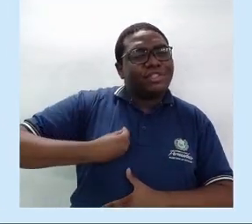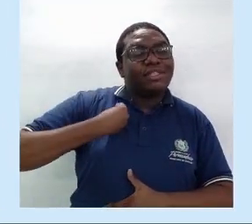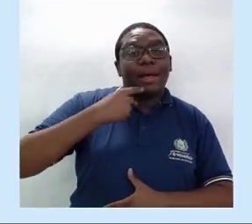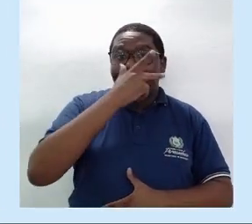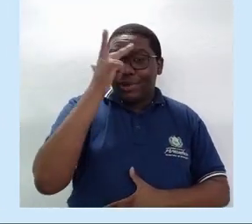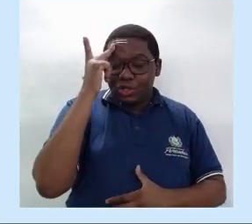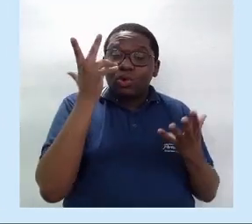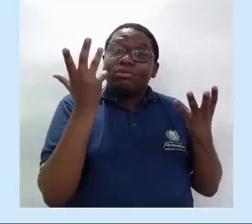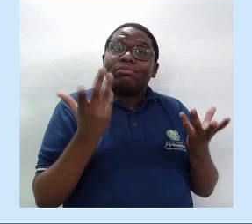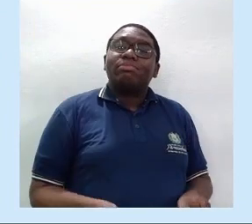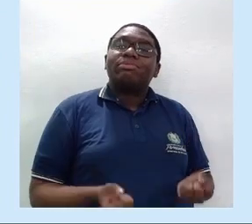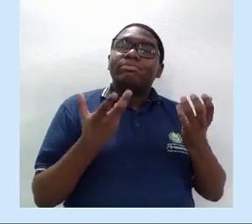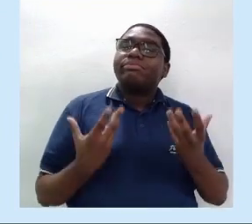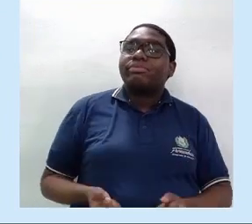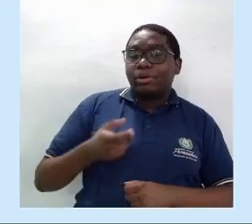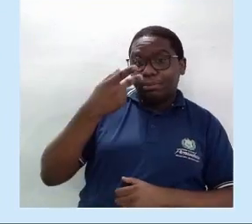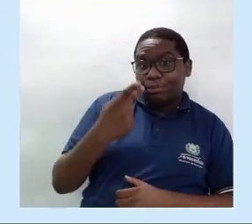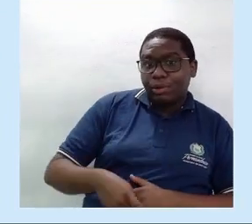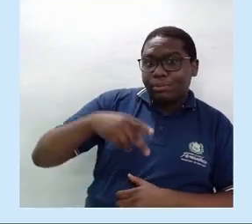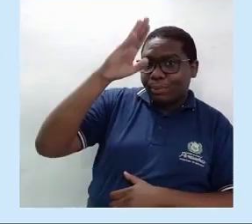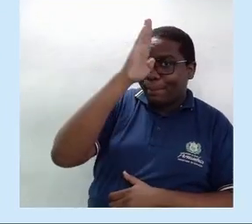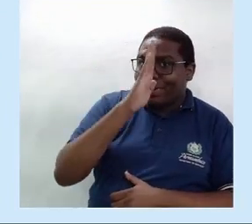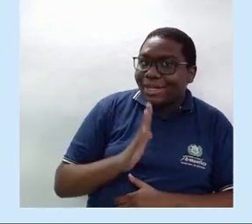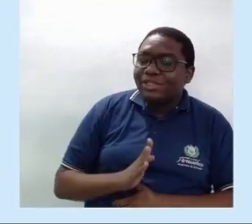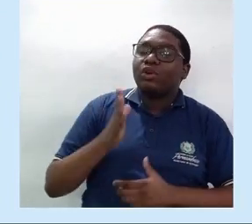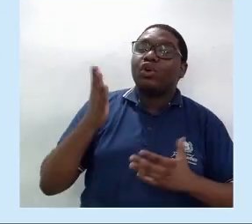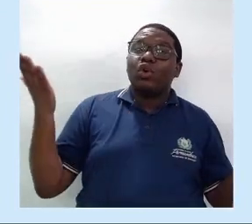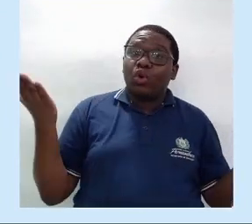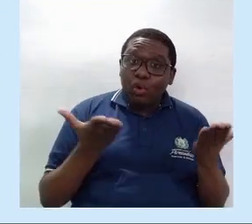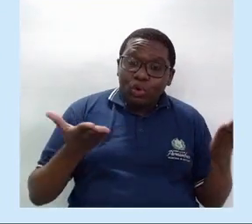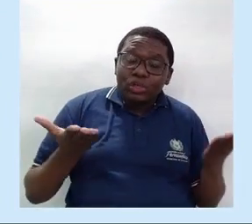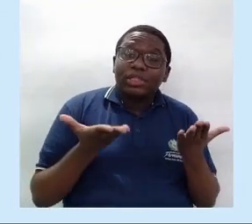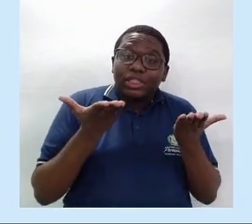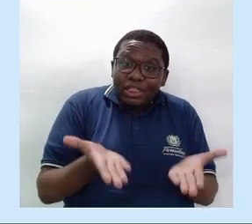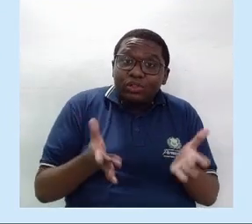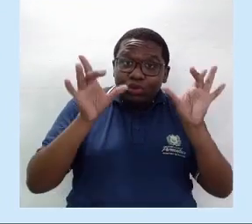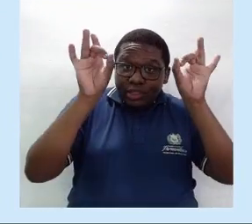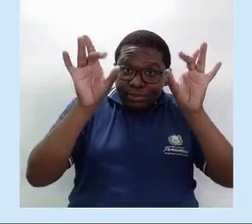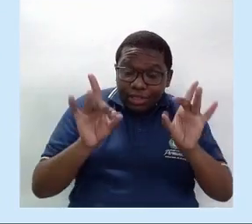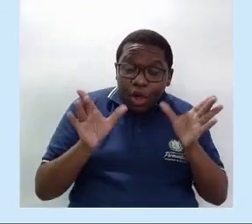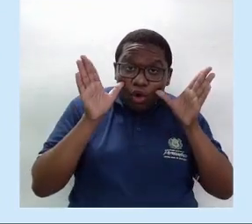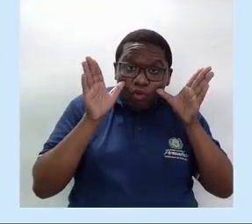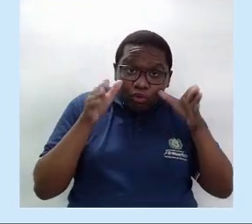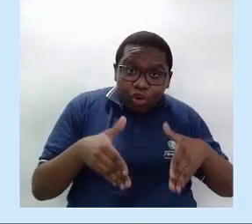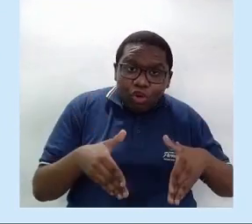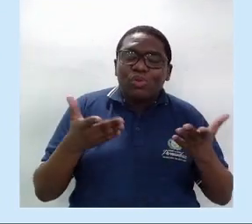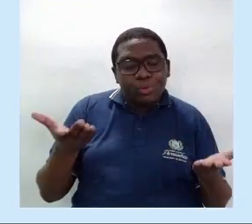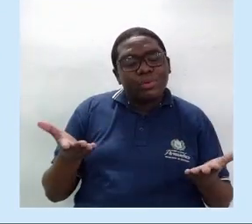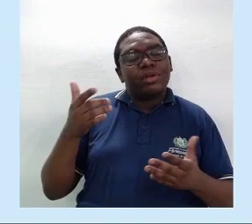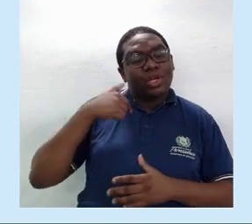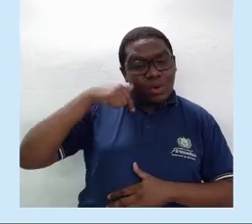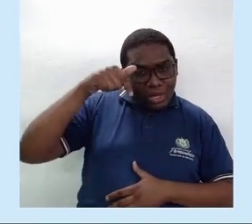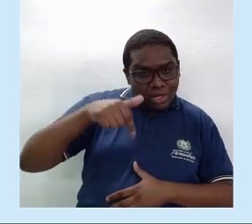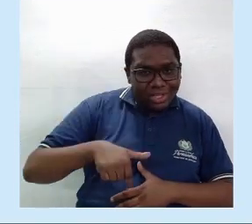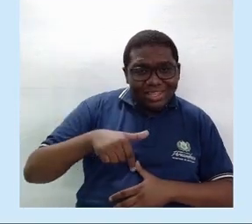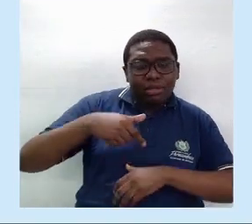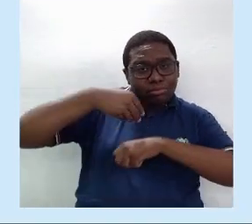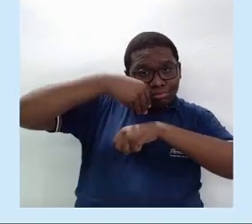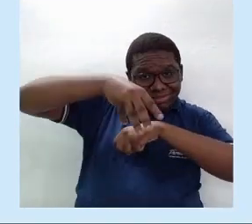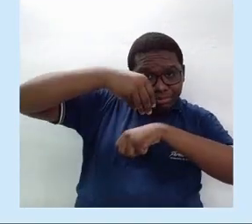adeptos no Brasil. E hoje, essa questão específica sobre o Espiritismo. Aqui eu trago para vocês